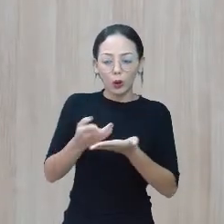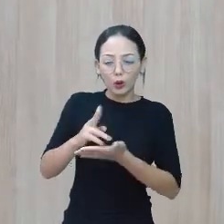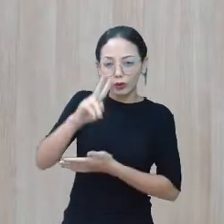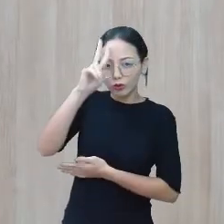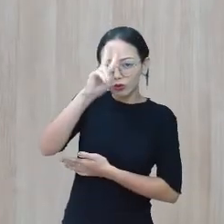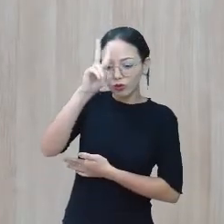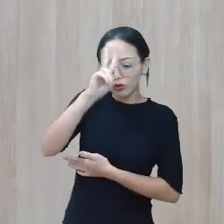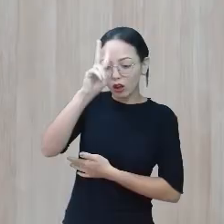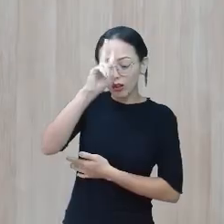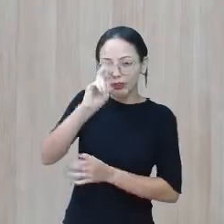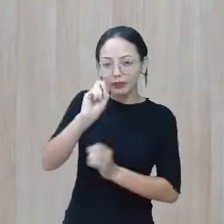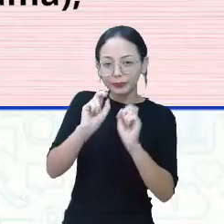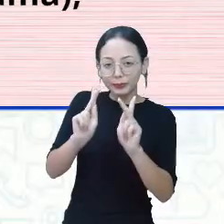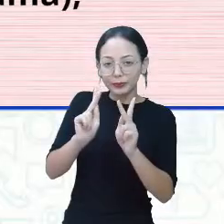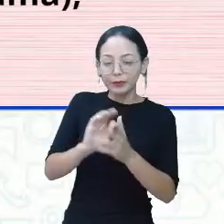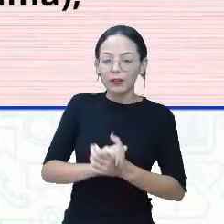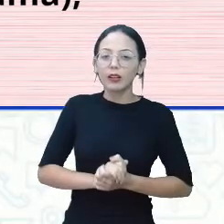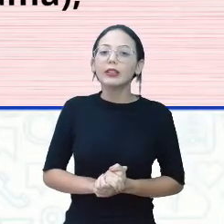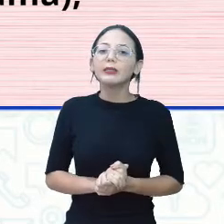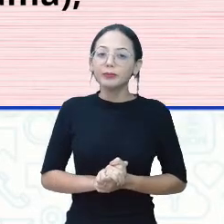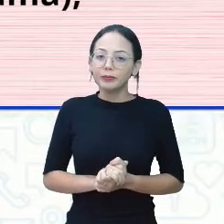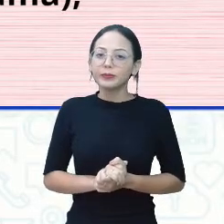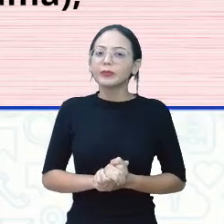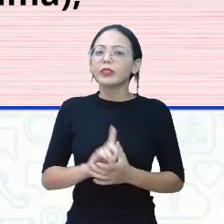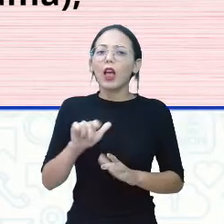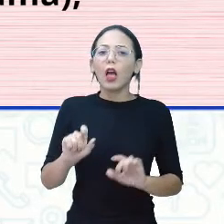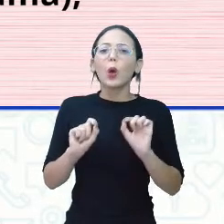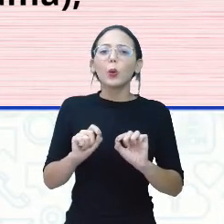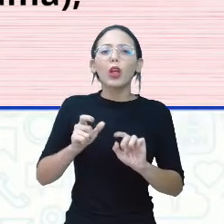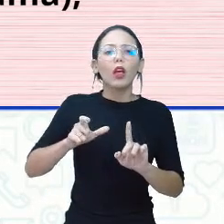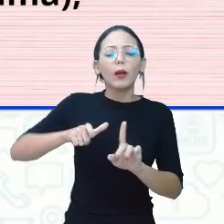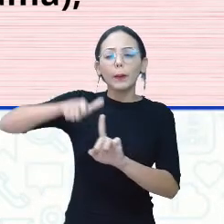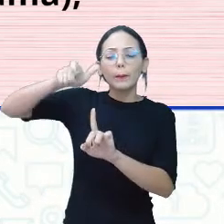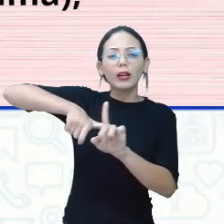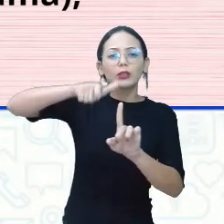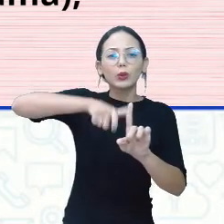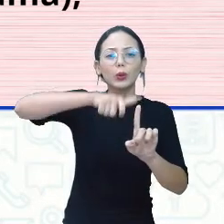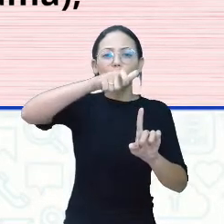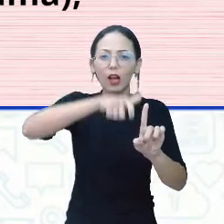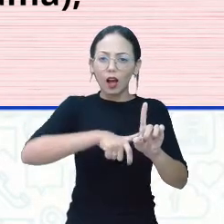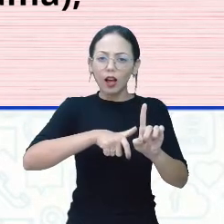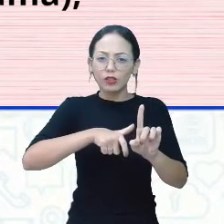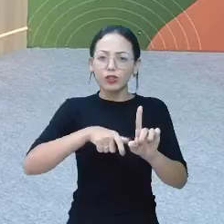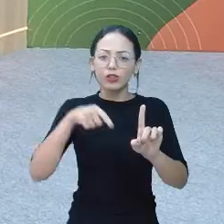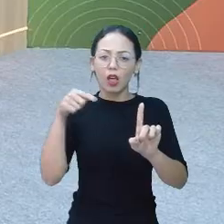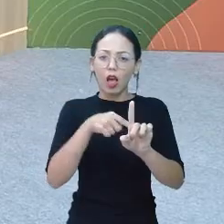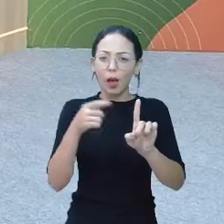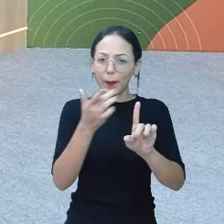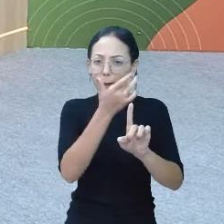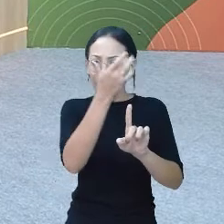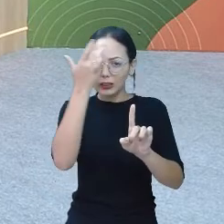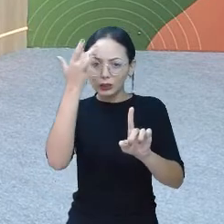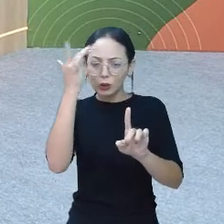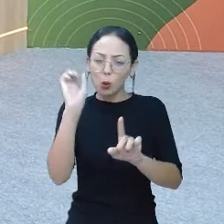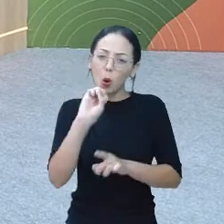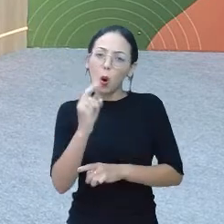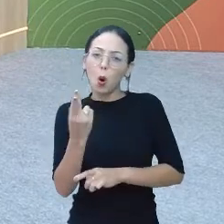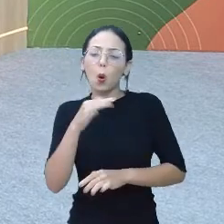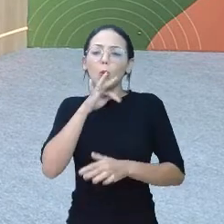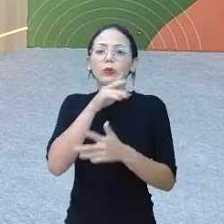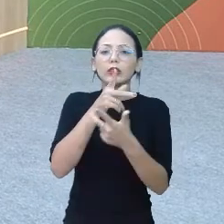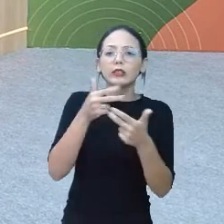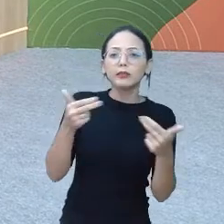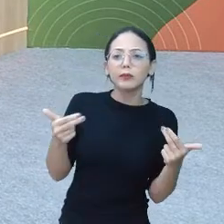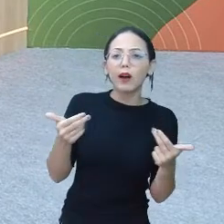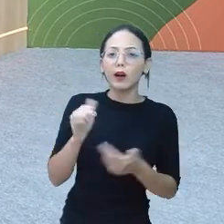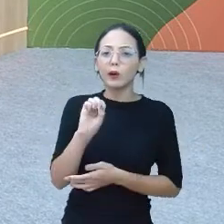para vocês. Vamos lá. Primeiro, é a presença de uma personagem, né? A personagem é uma pessoa, ou um animal,